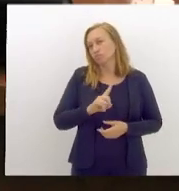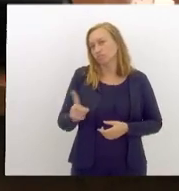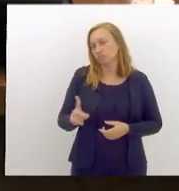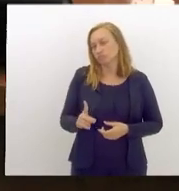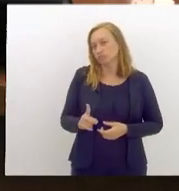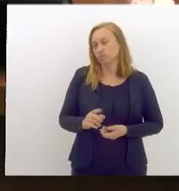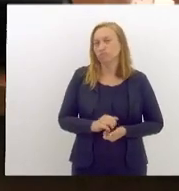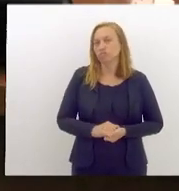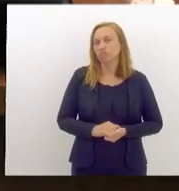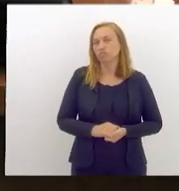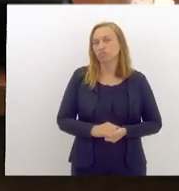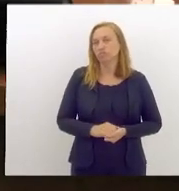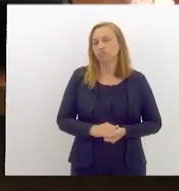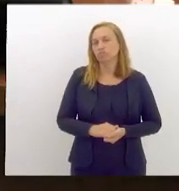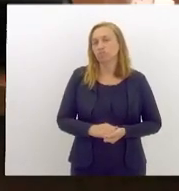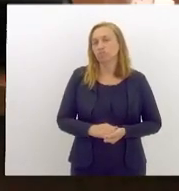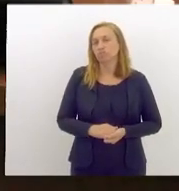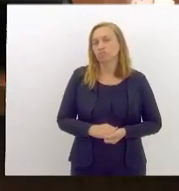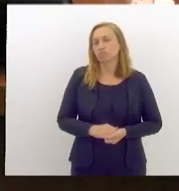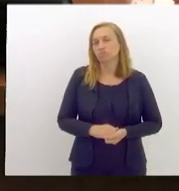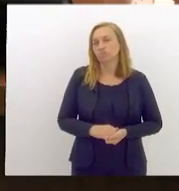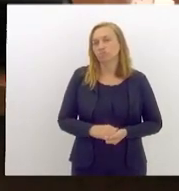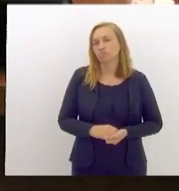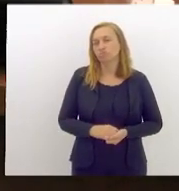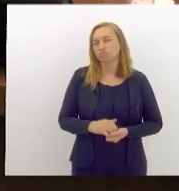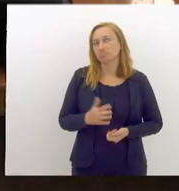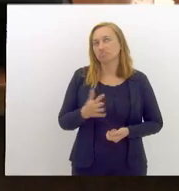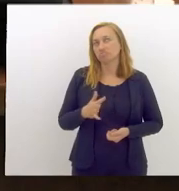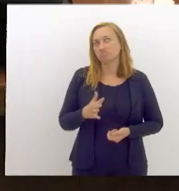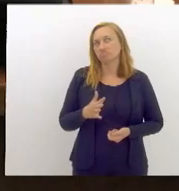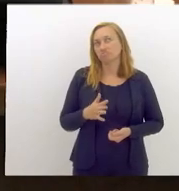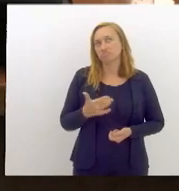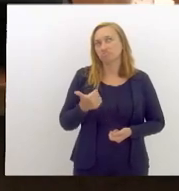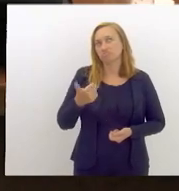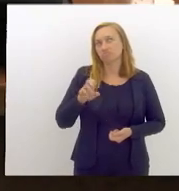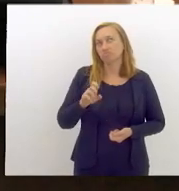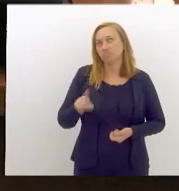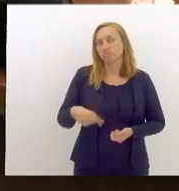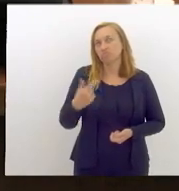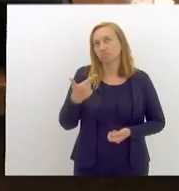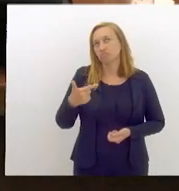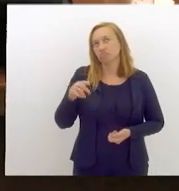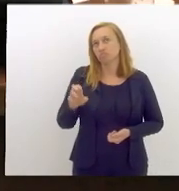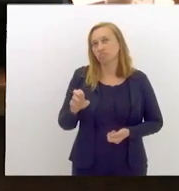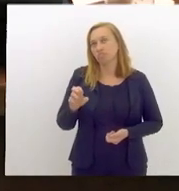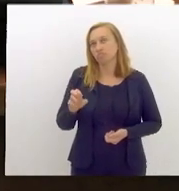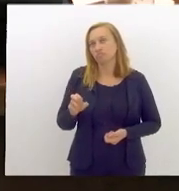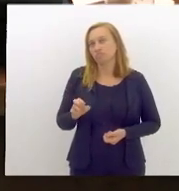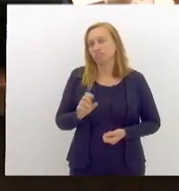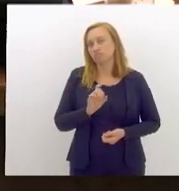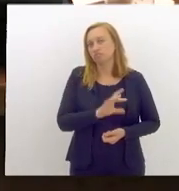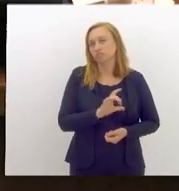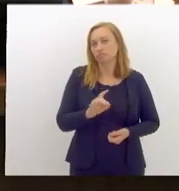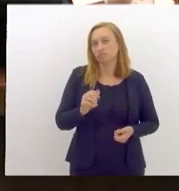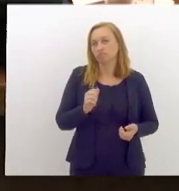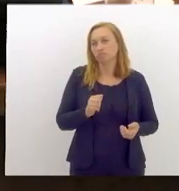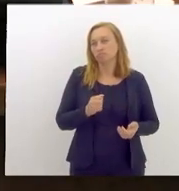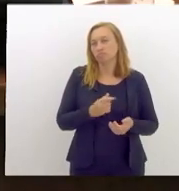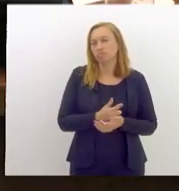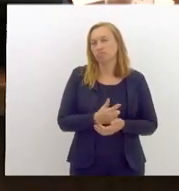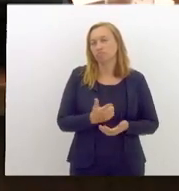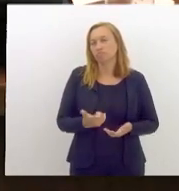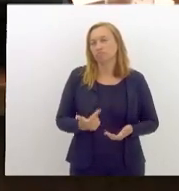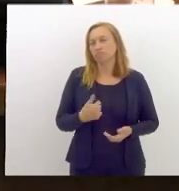aliás no mínimo aqueles 15,25 por contribuinte que eu